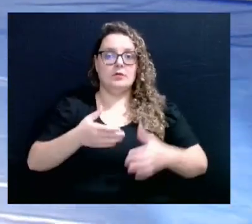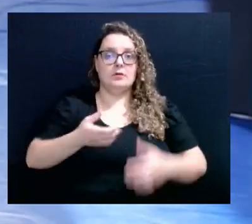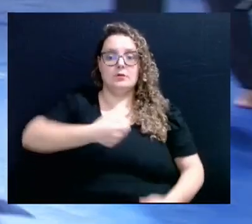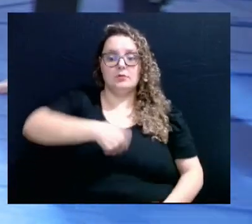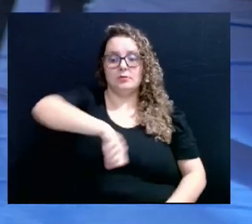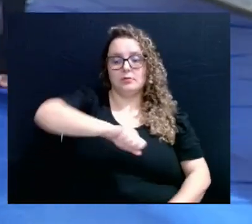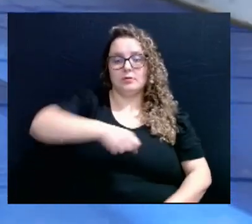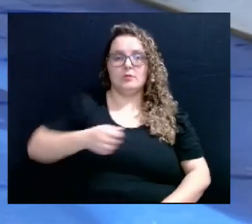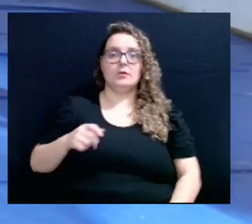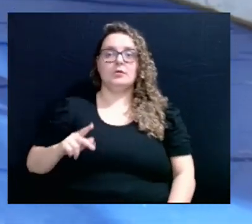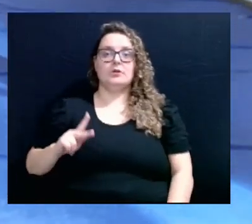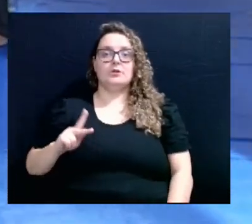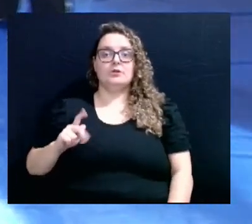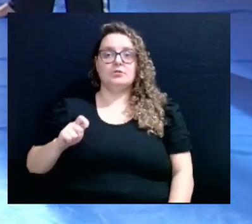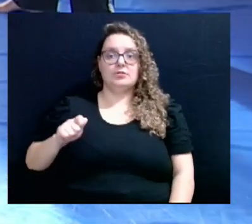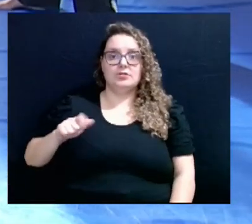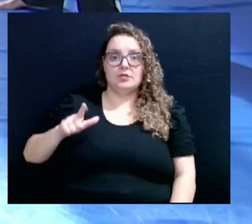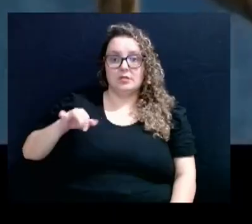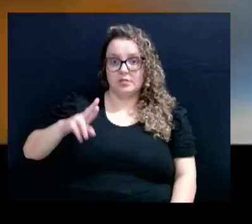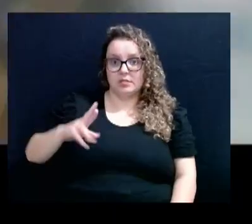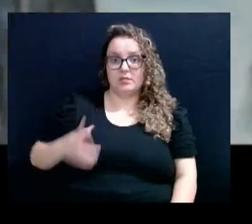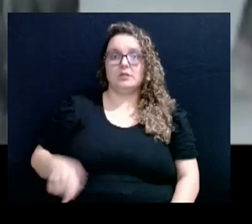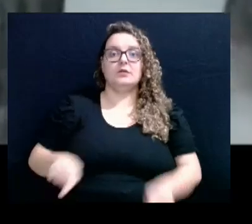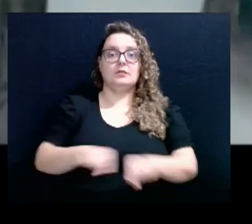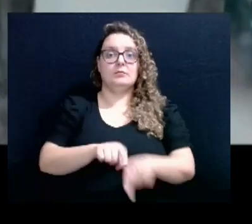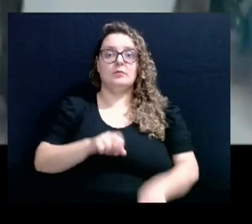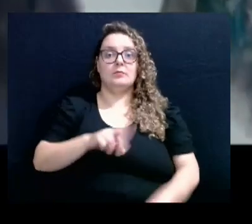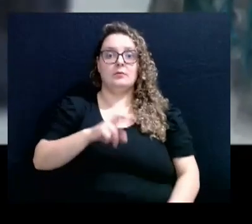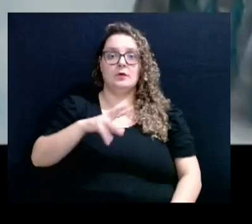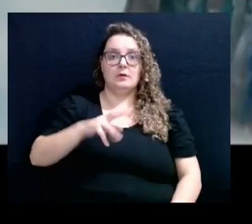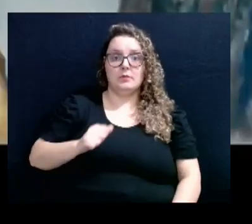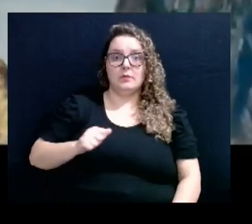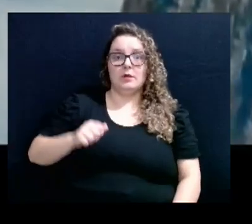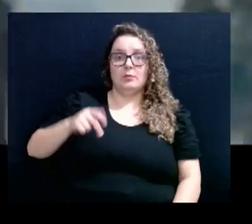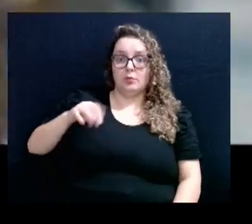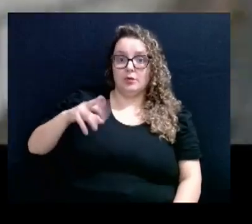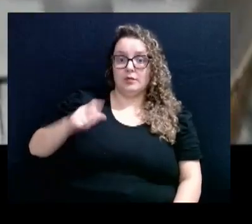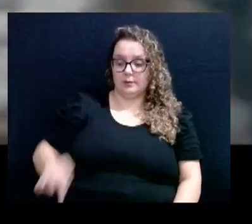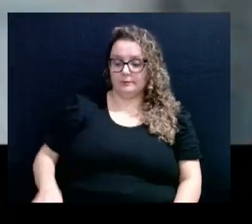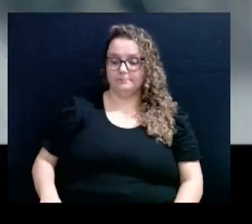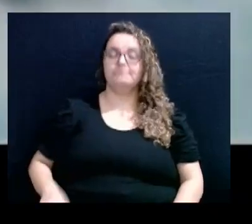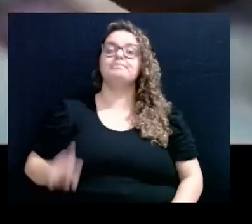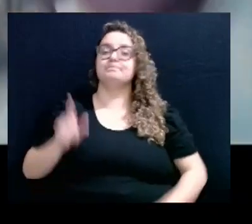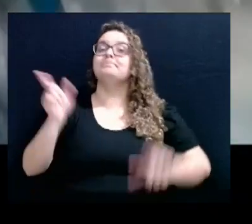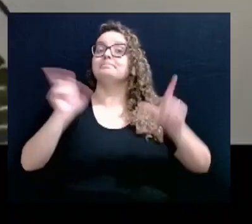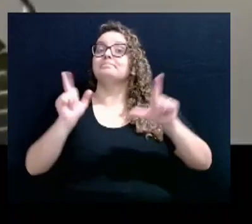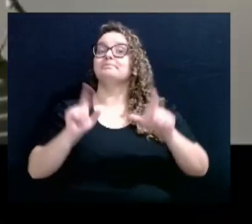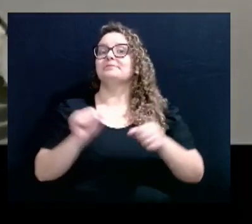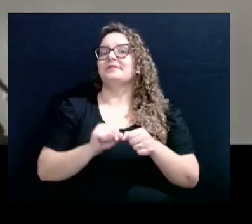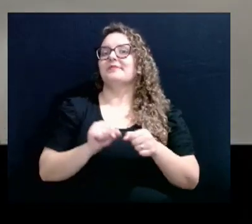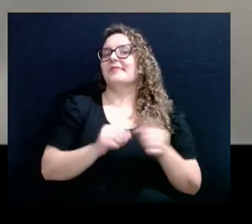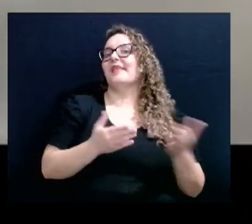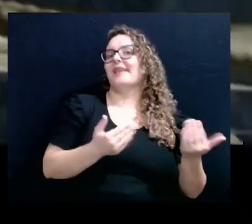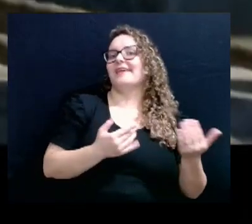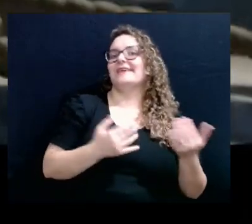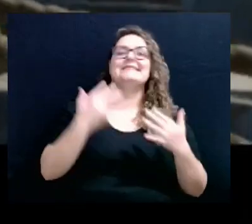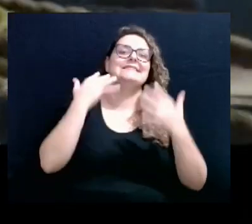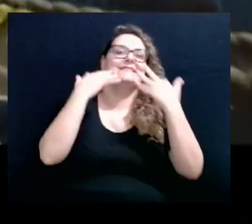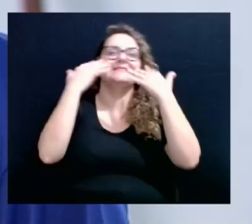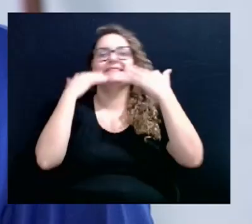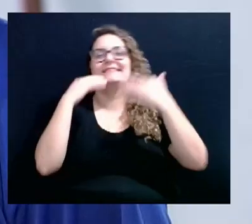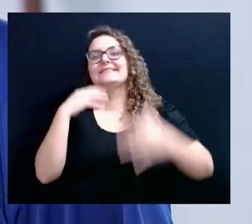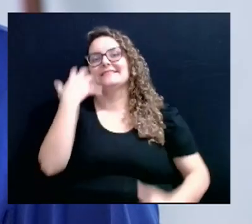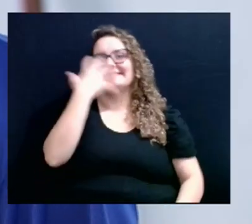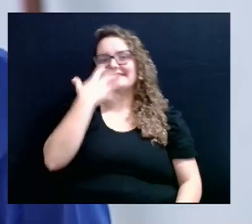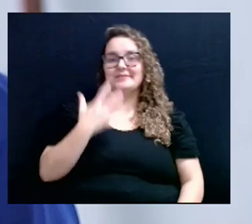Norte, e também uma arma chamada punhal. Foram as telinhas que fizeram o jovem se apaixonar por artes